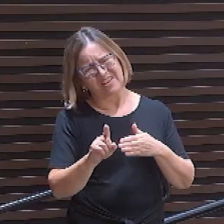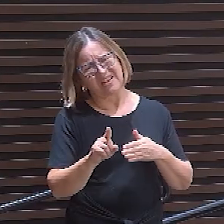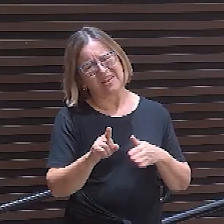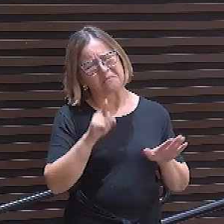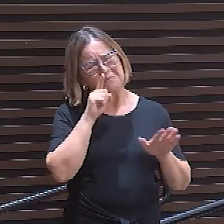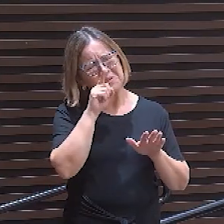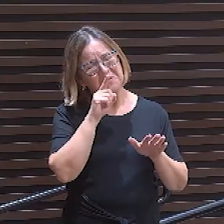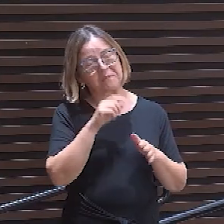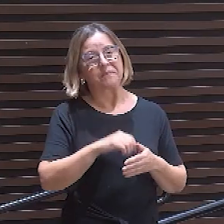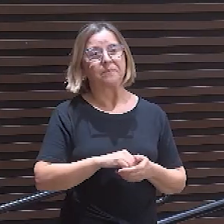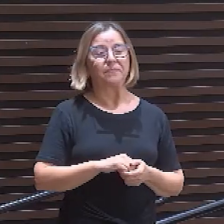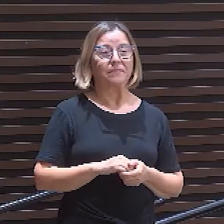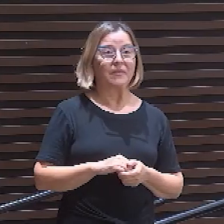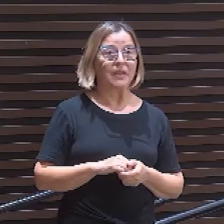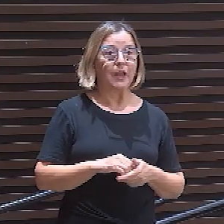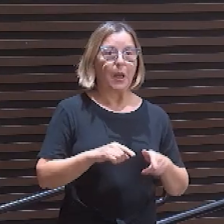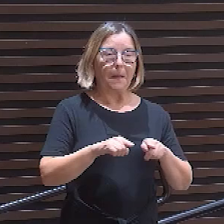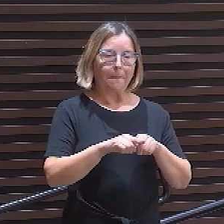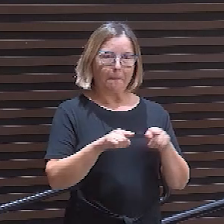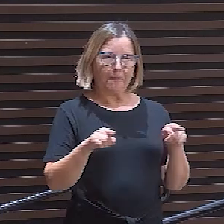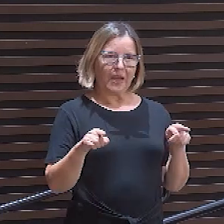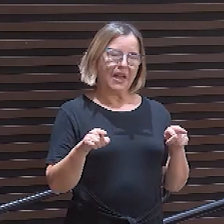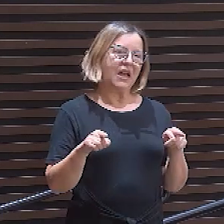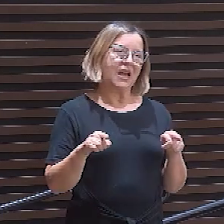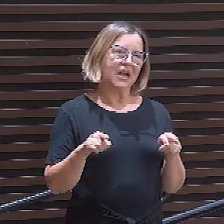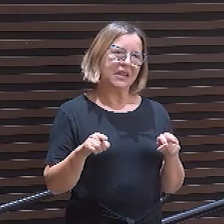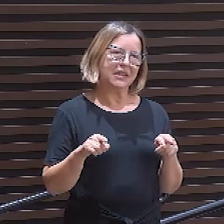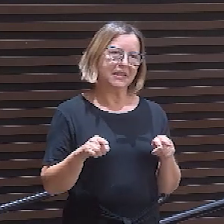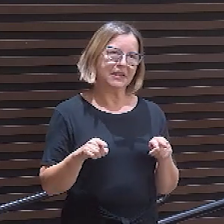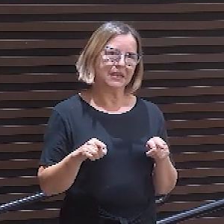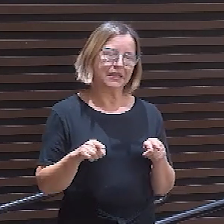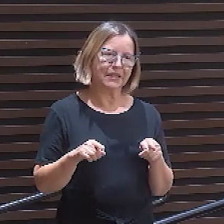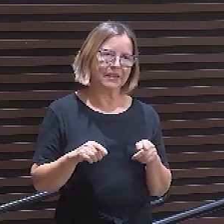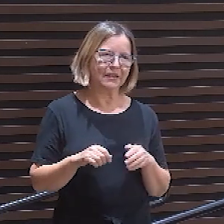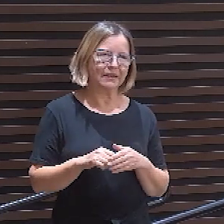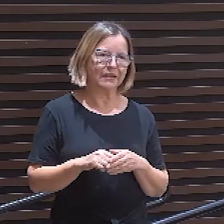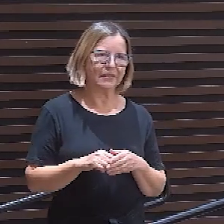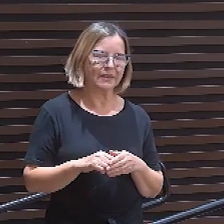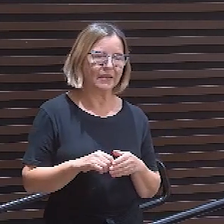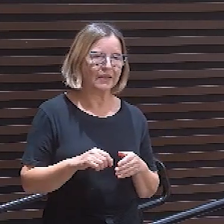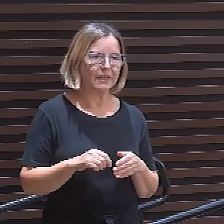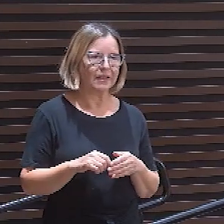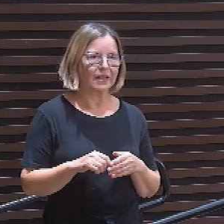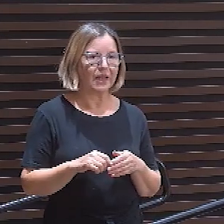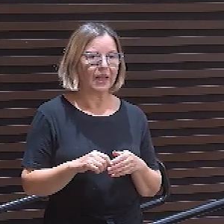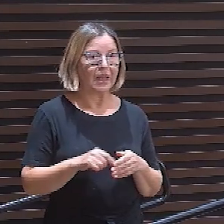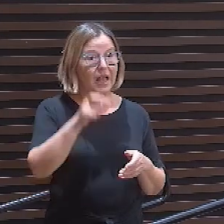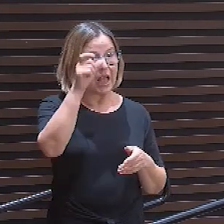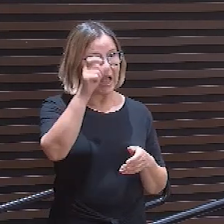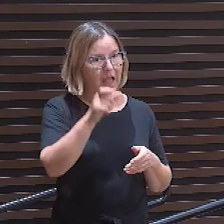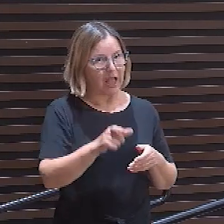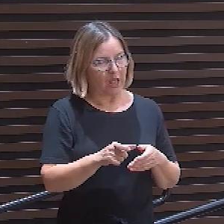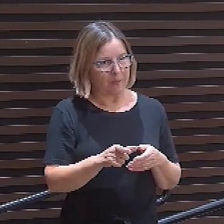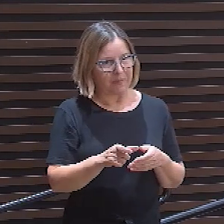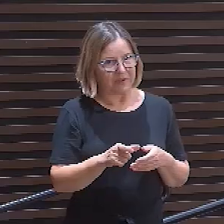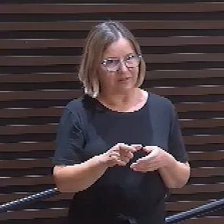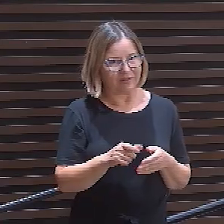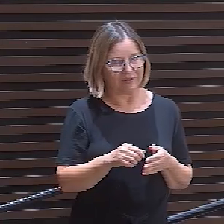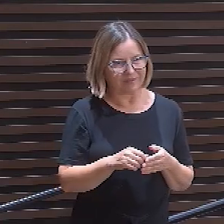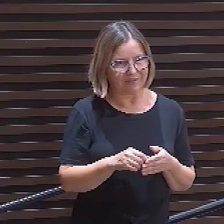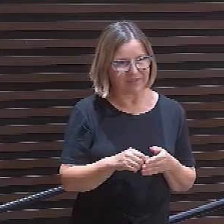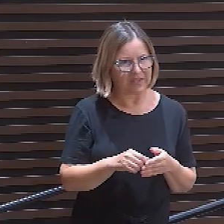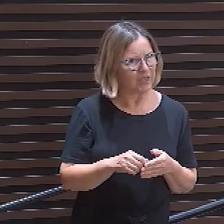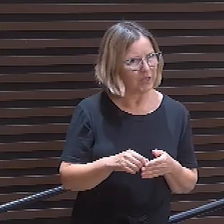é tolo quem dá o que não pode guardar para ganhar o que não pode